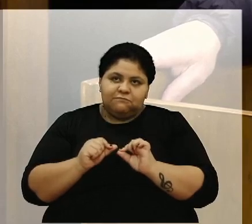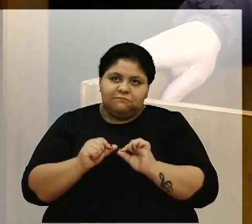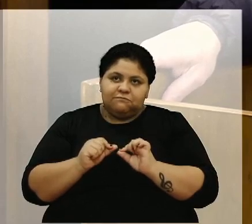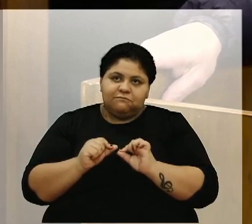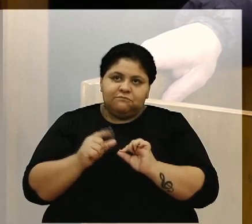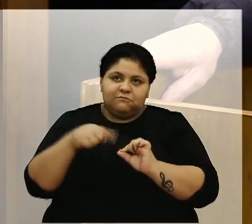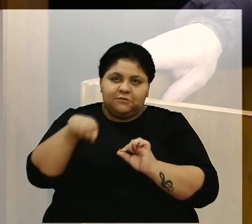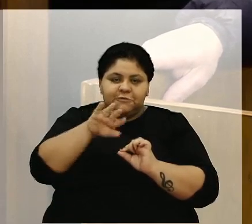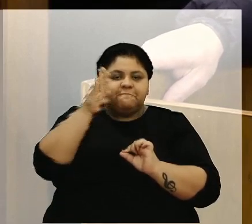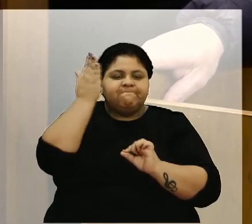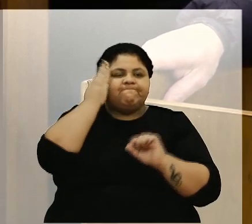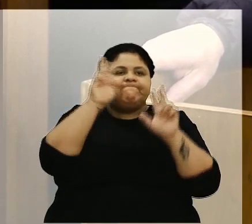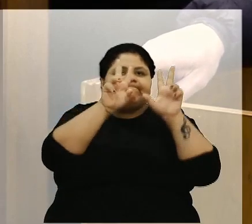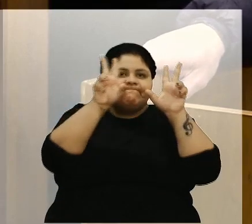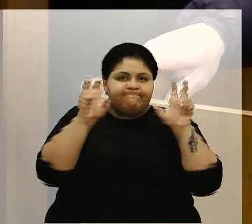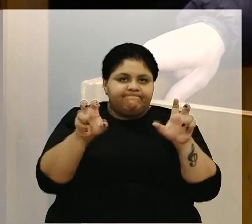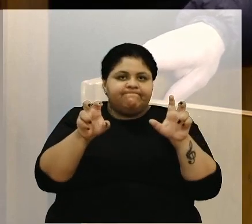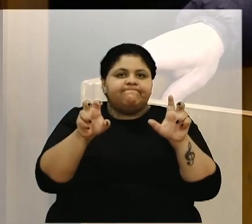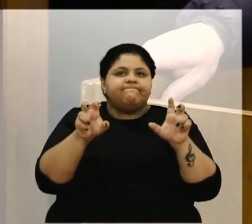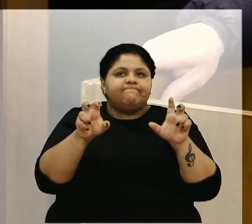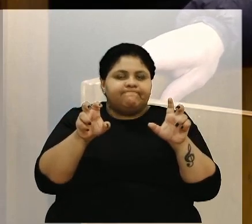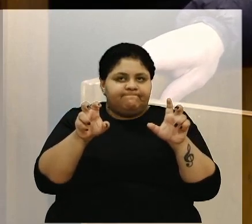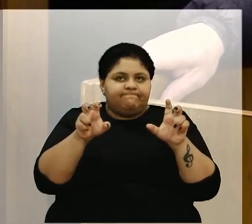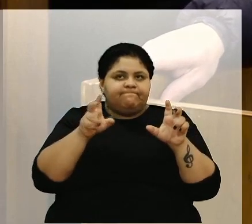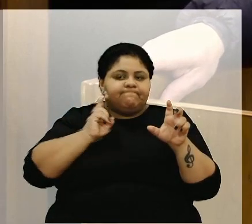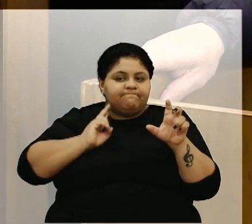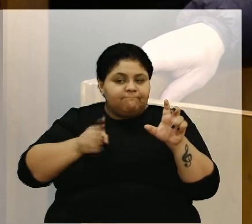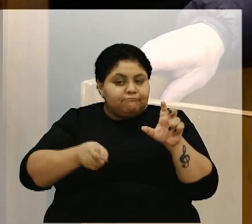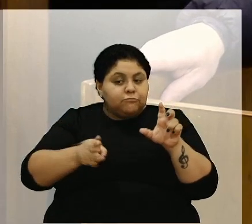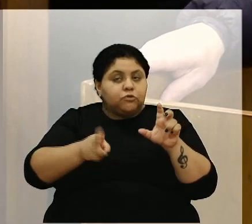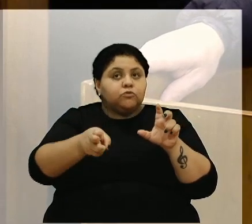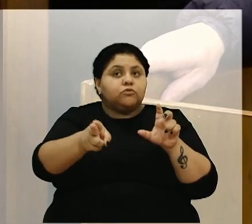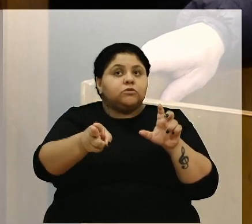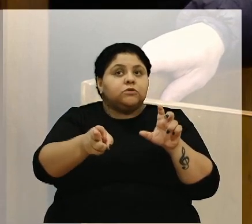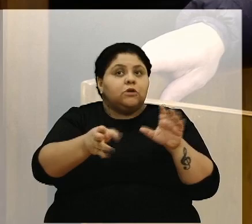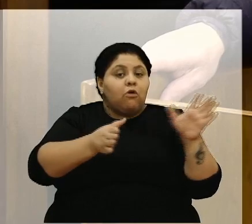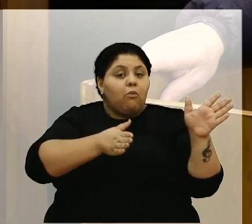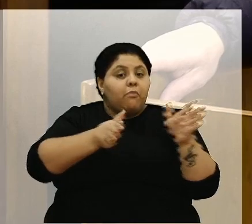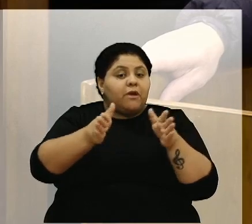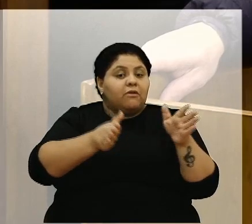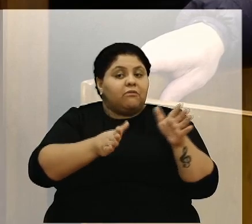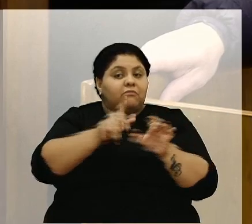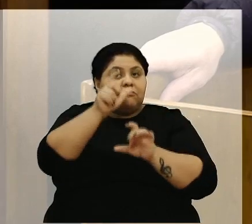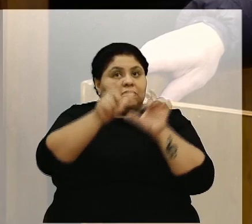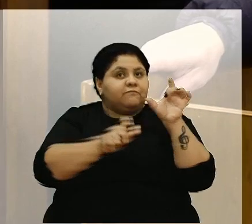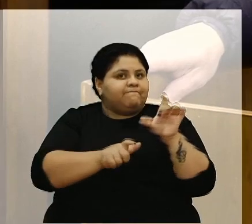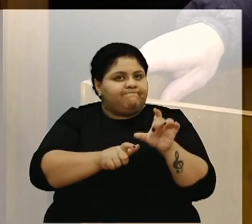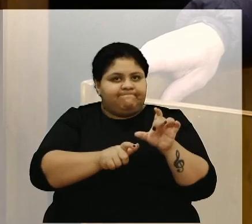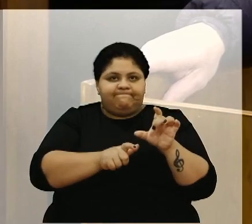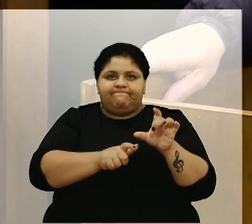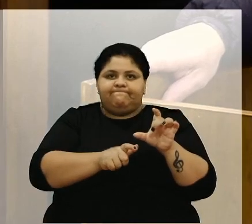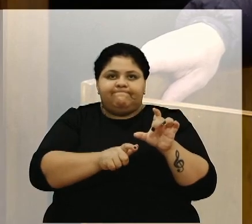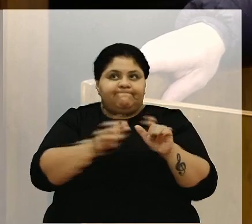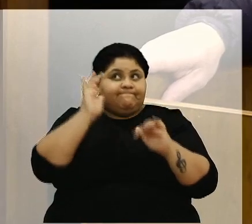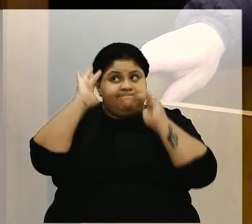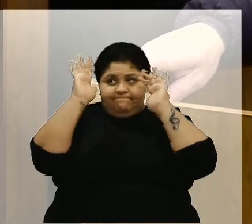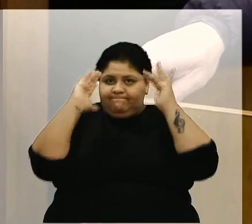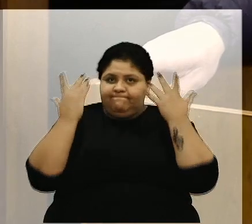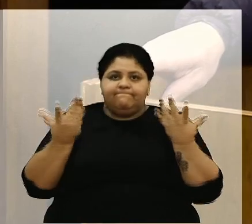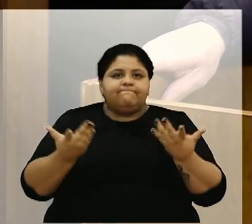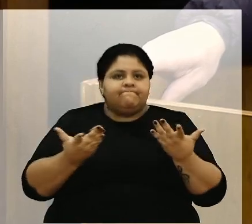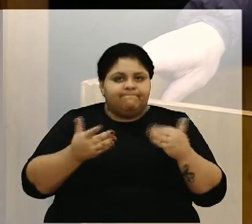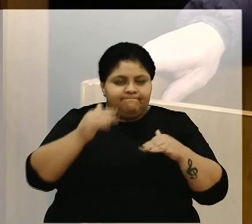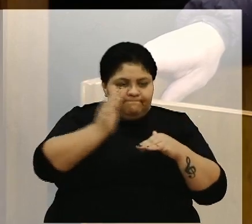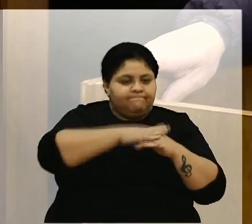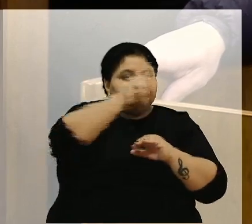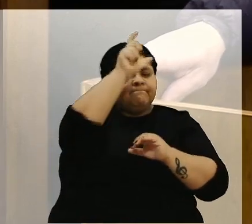assunto das enchentes, dos eventos climáticos, eles vão se prolongar por um período que as pessoas não imaginam. Então, quanto mais